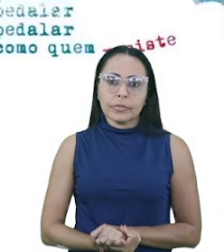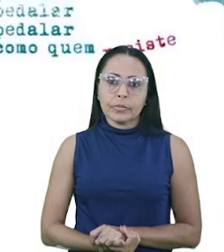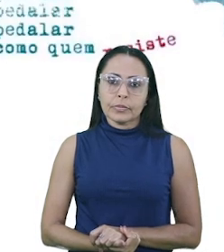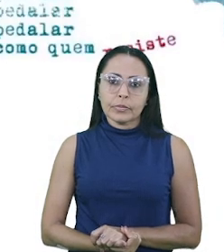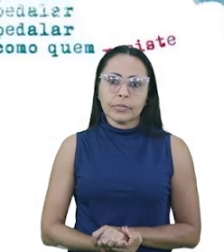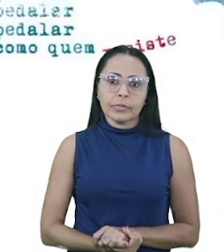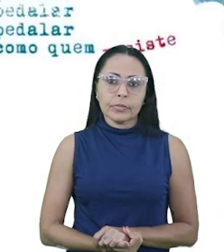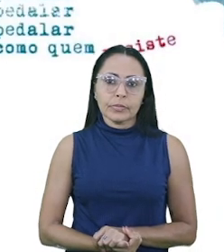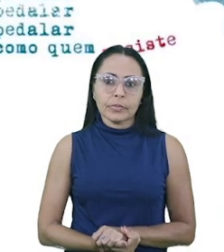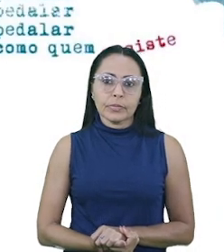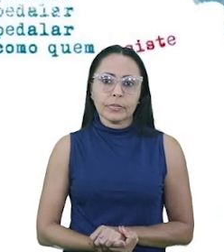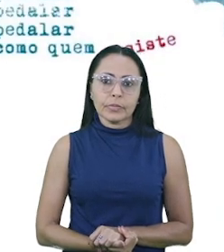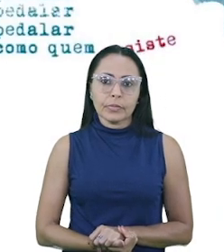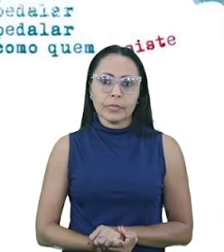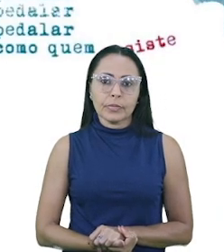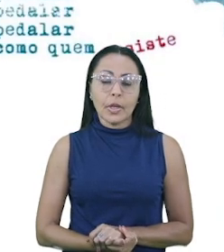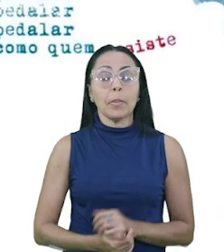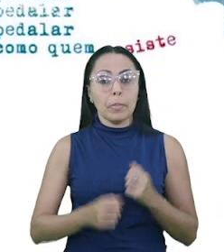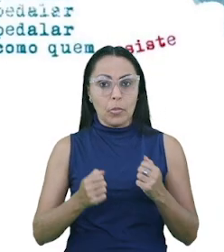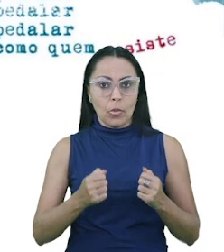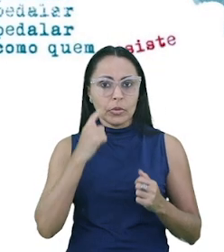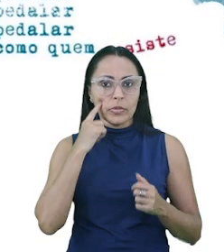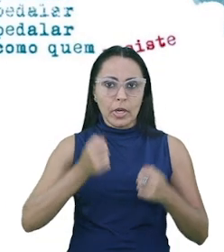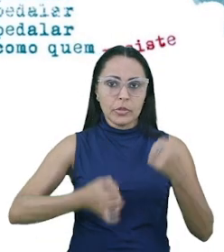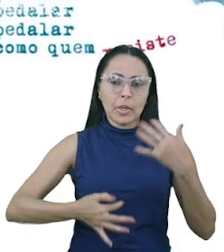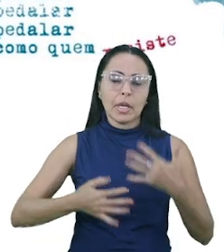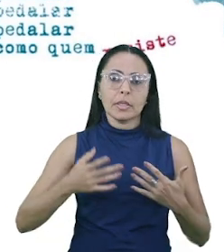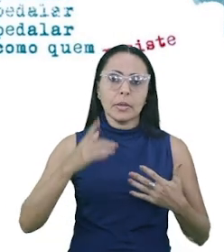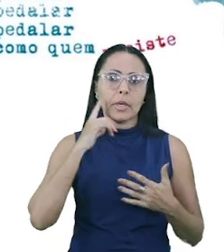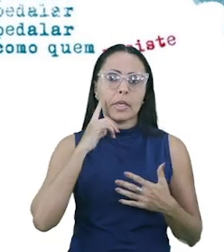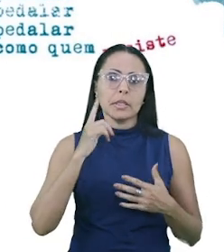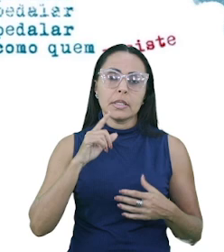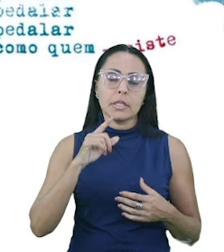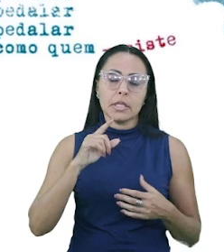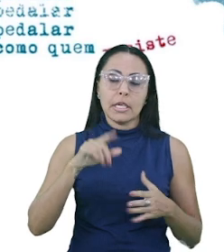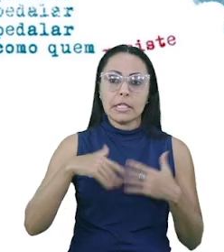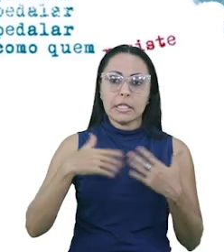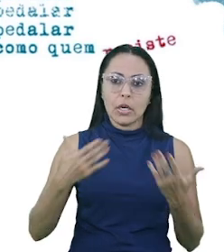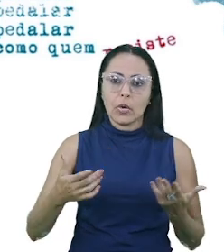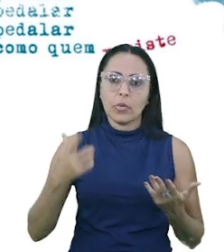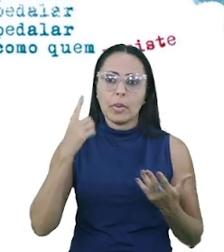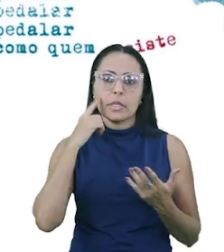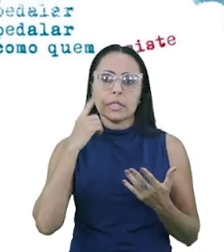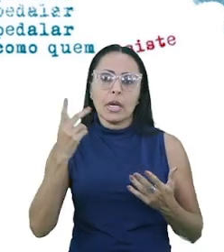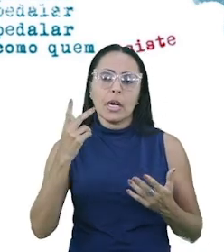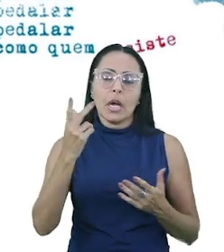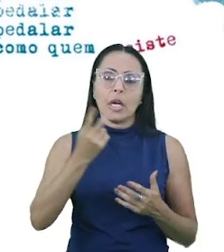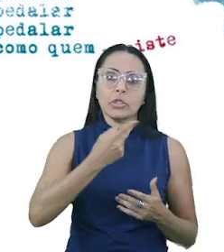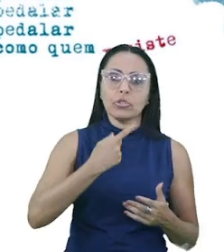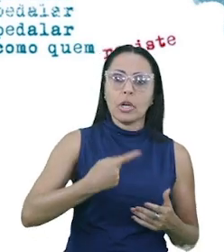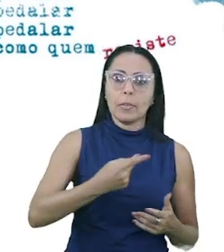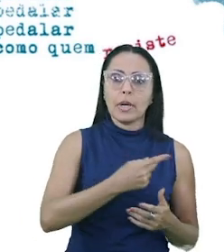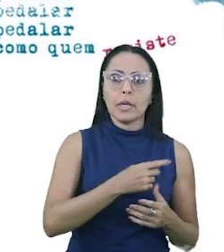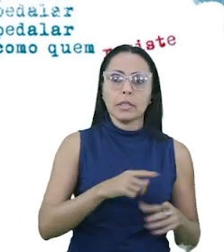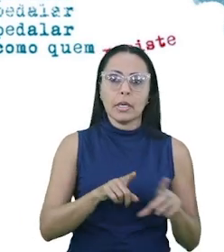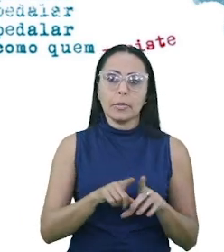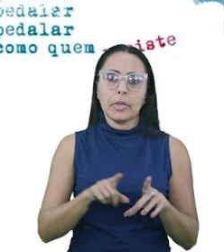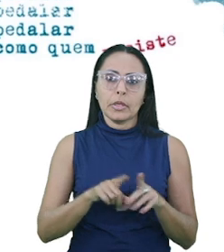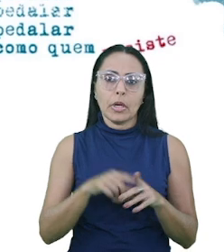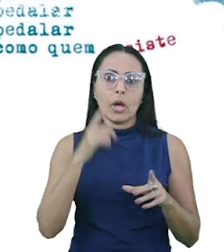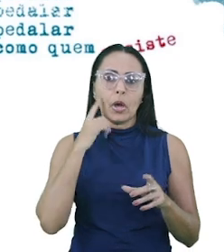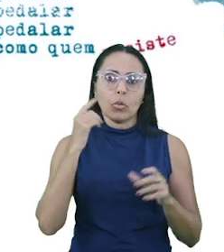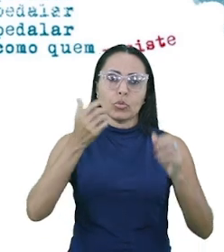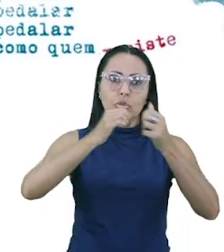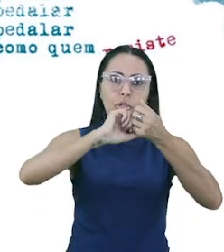Aí tu pode ir falando também, comentando do. Isso, nesse caso aí foi uma mesma estampa para camisa e para alguns cartazes de